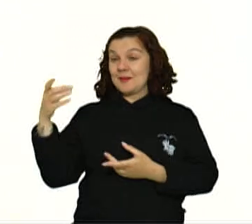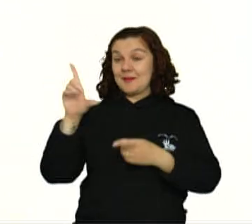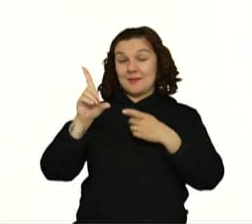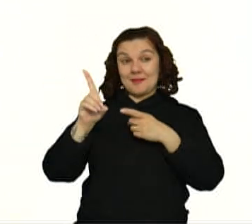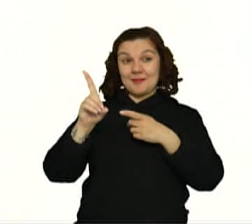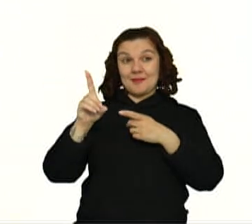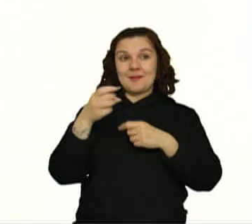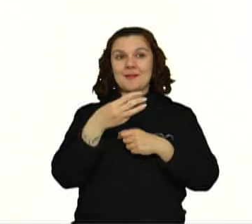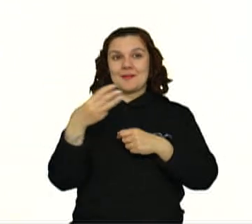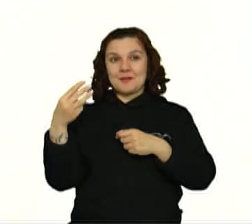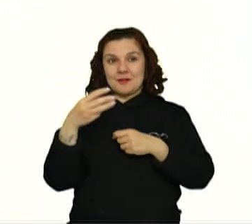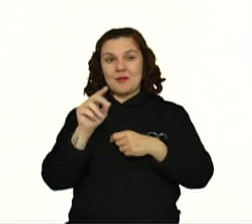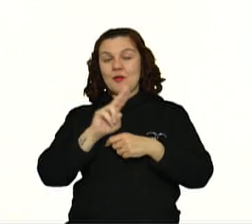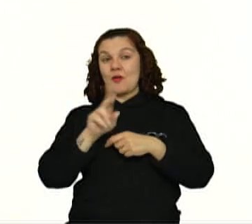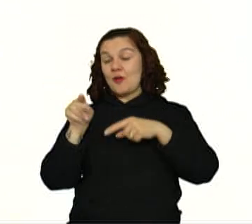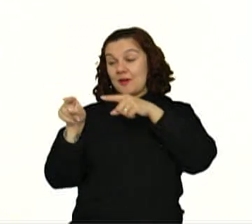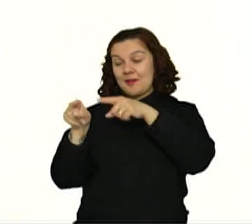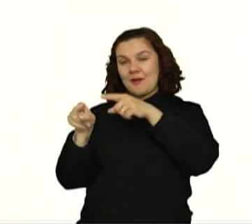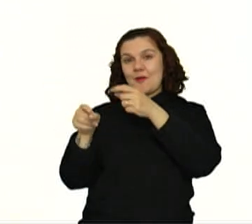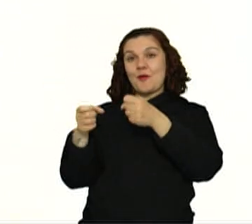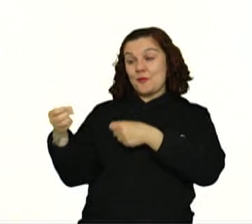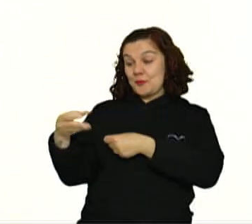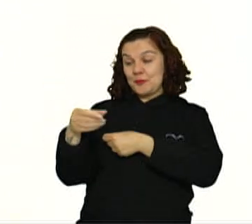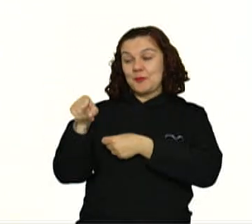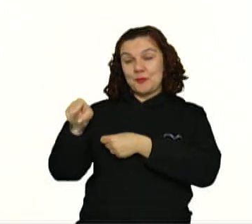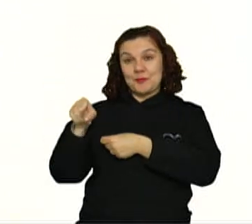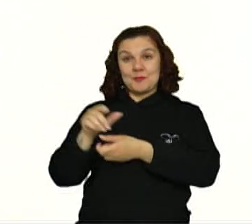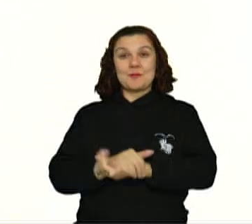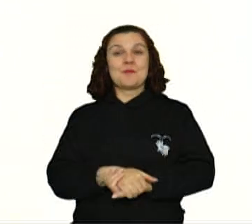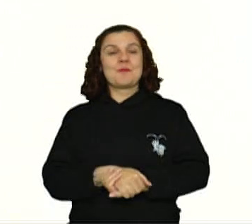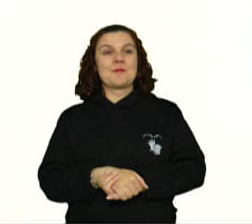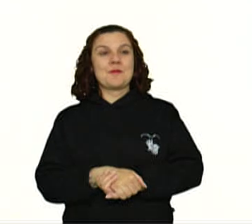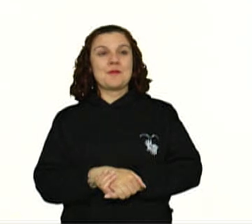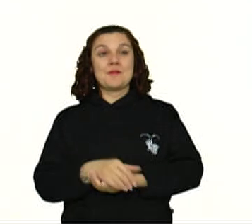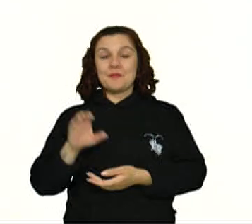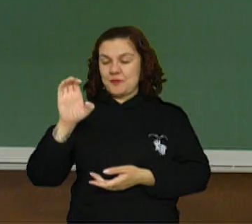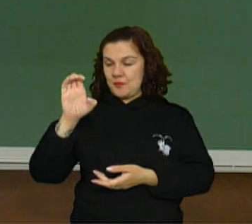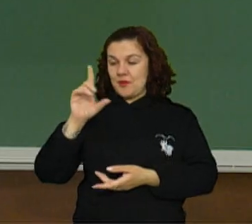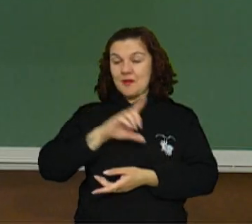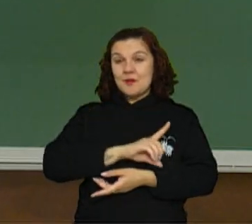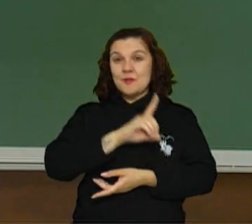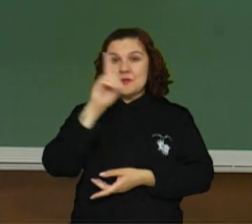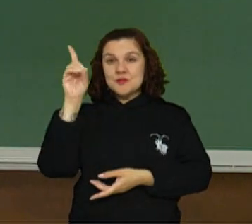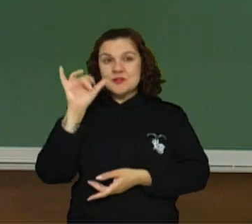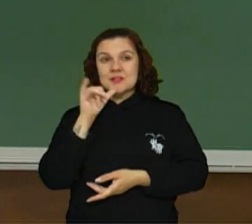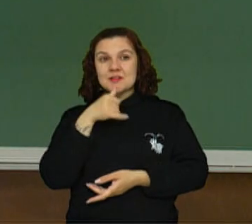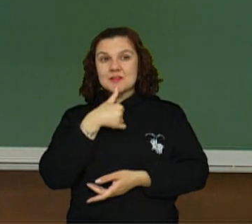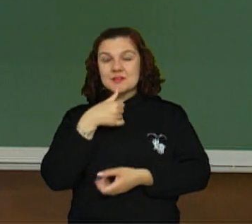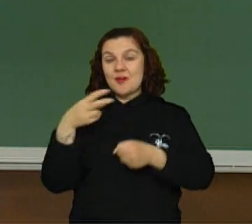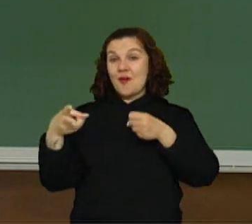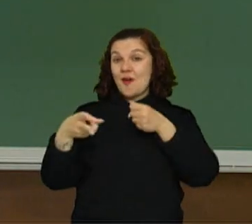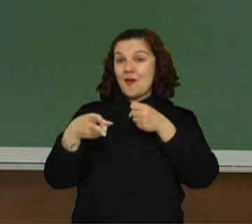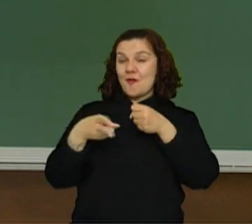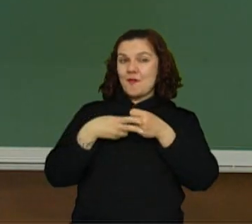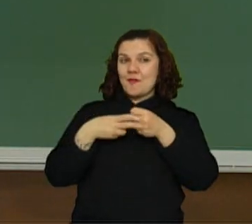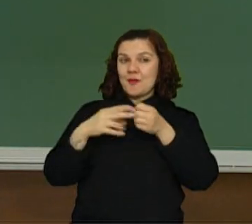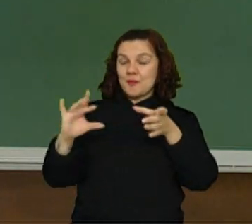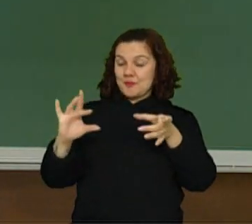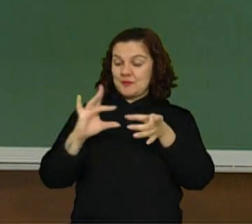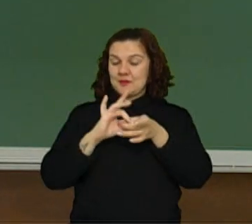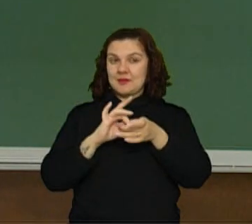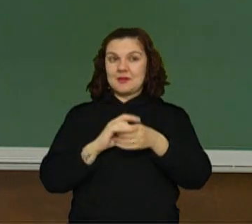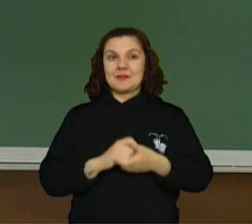novo, também verbo nominal. Olha o novo ali. O dia está triste. Olha que verbo de ligação.